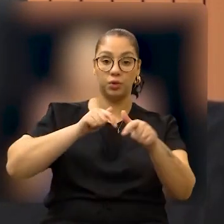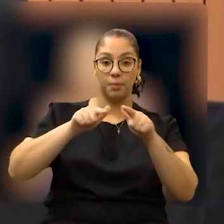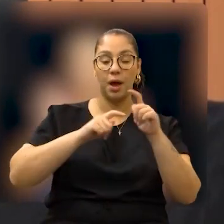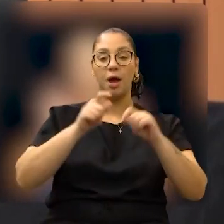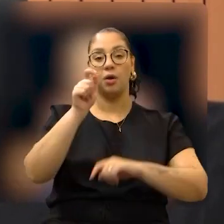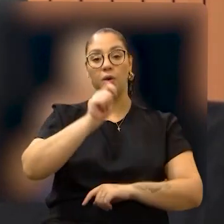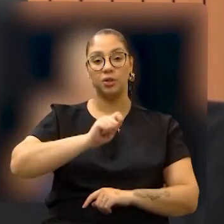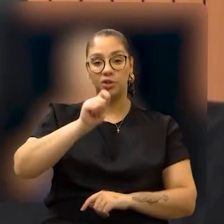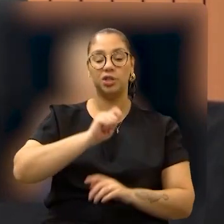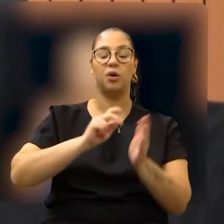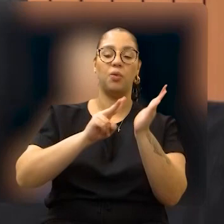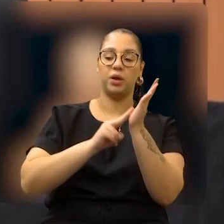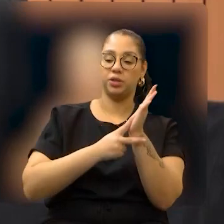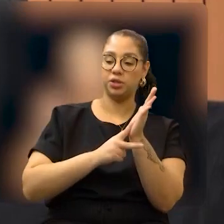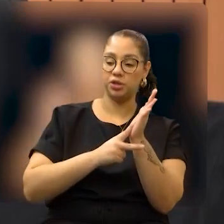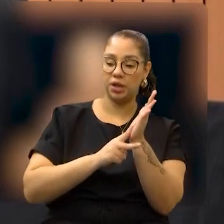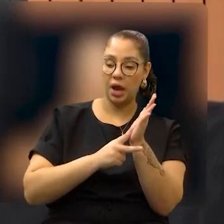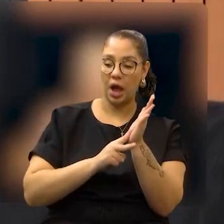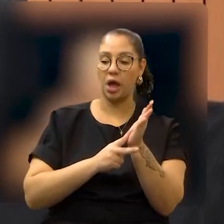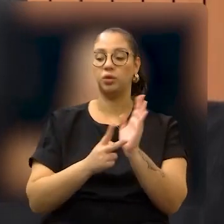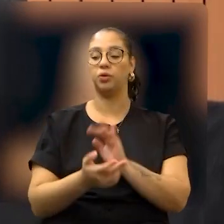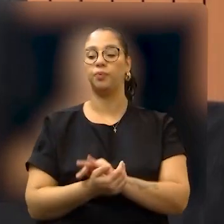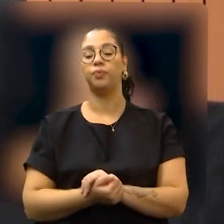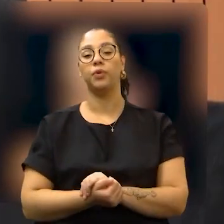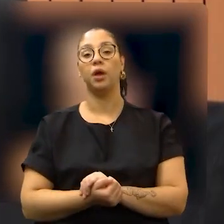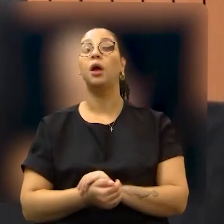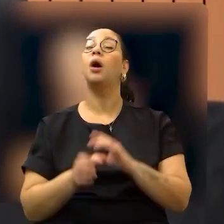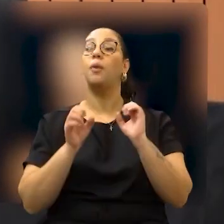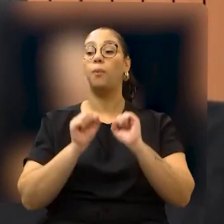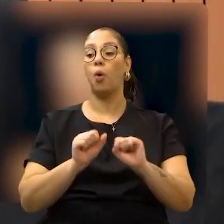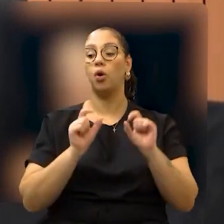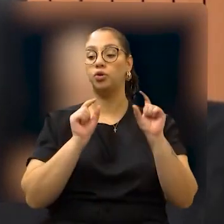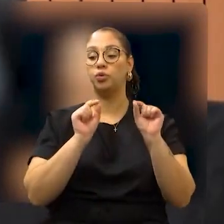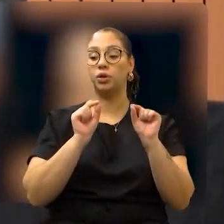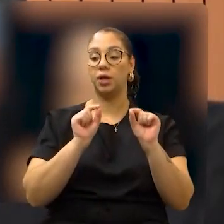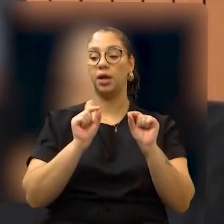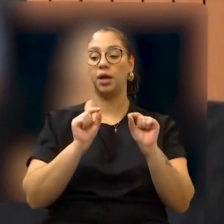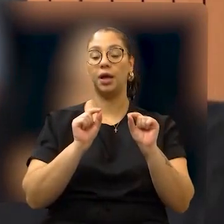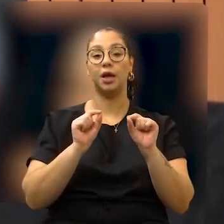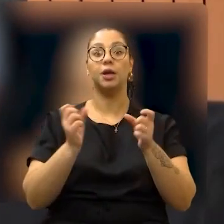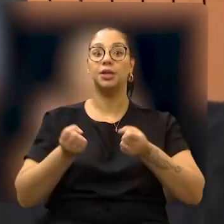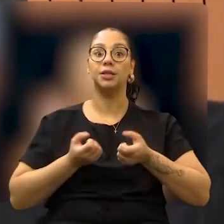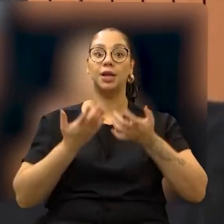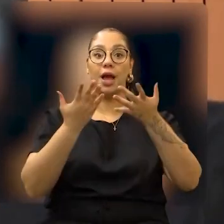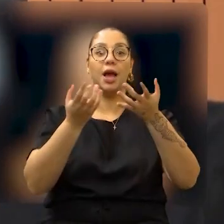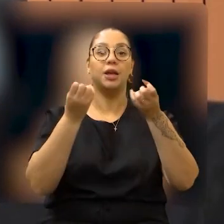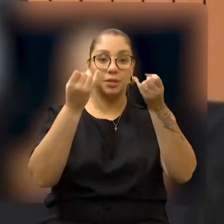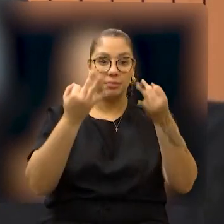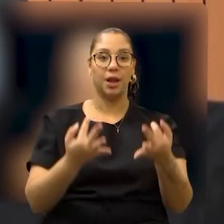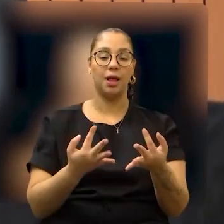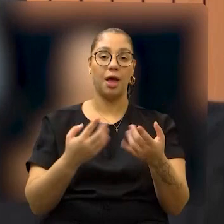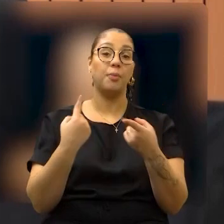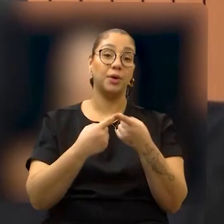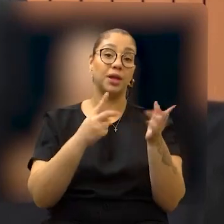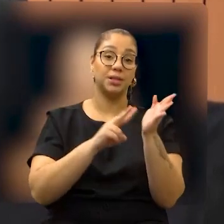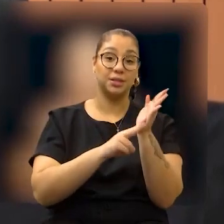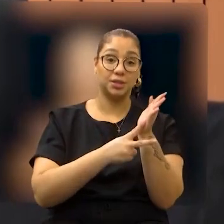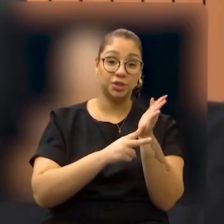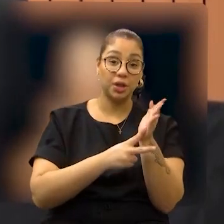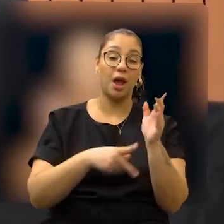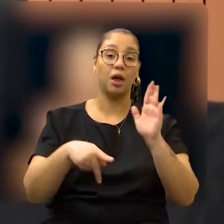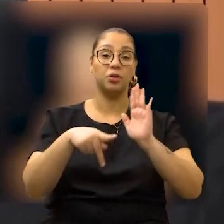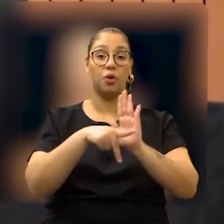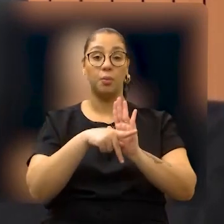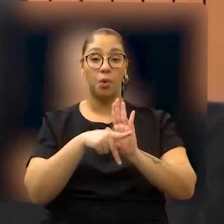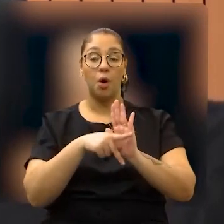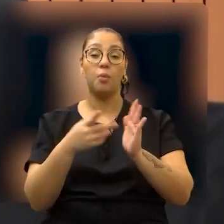trabalho, associações, sindicatos, né, possam se expressar, né, sindicatos